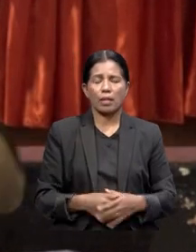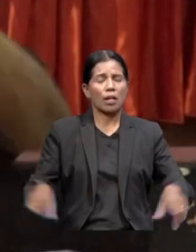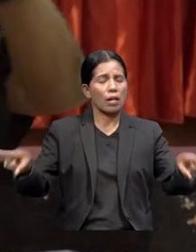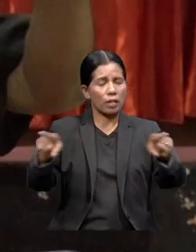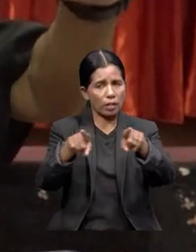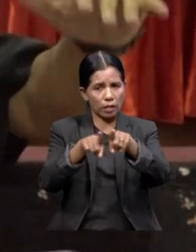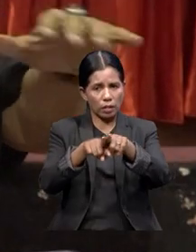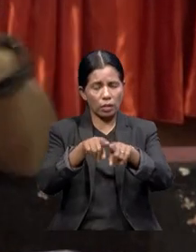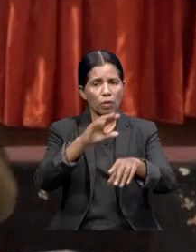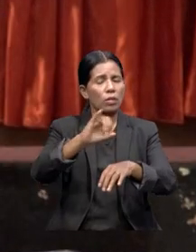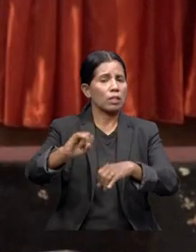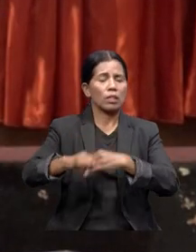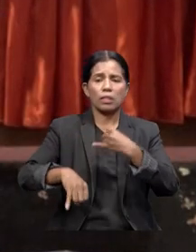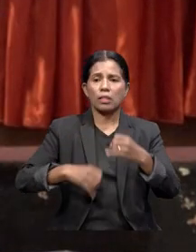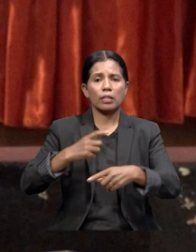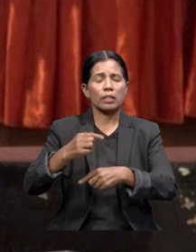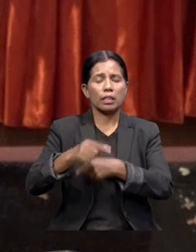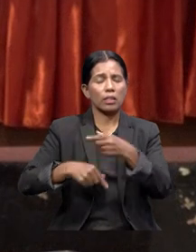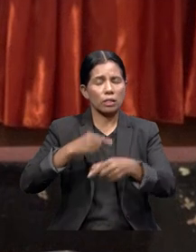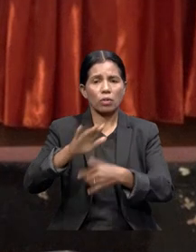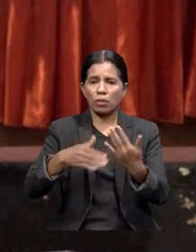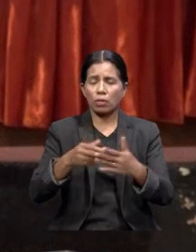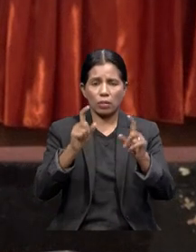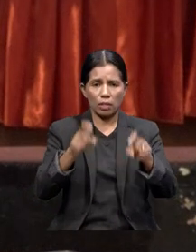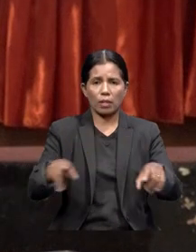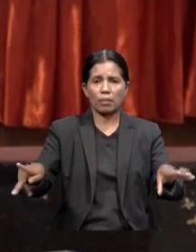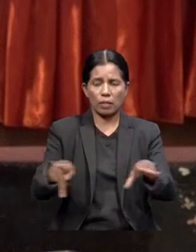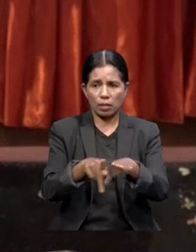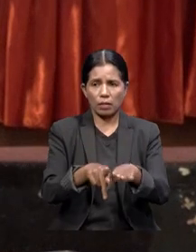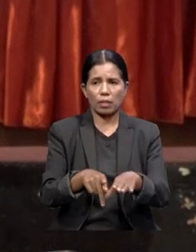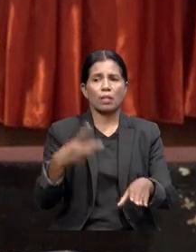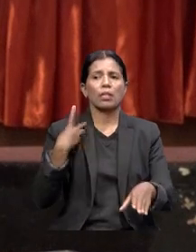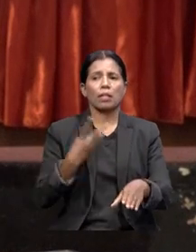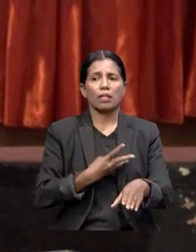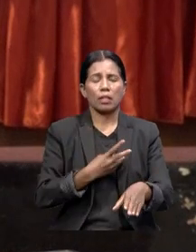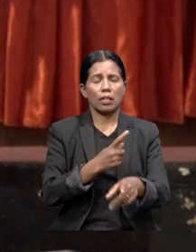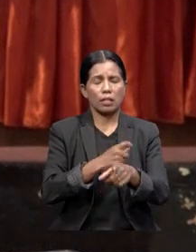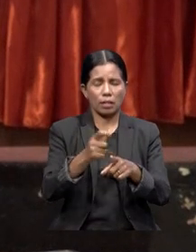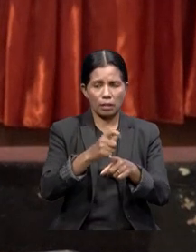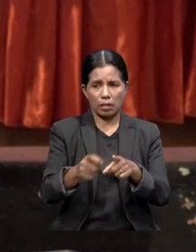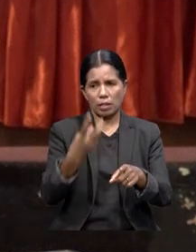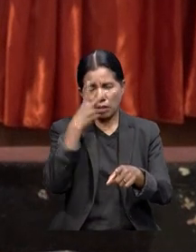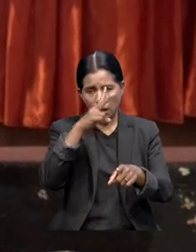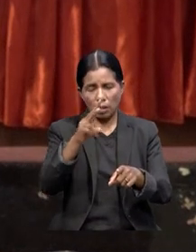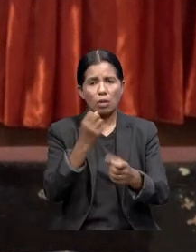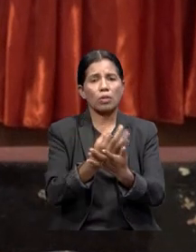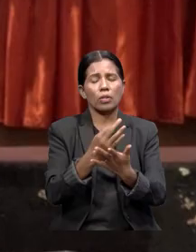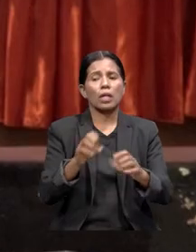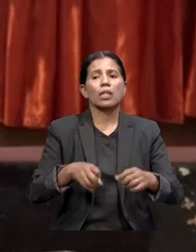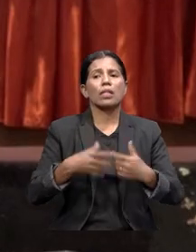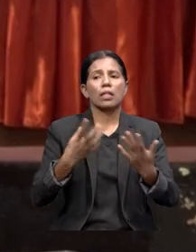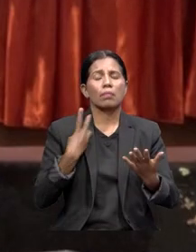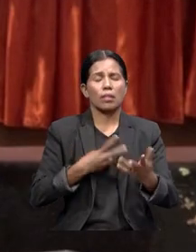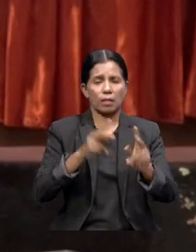intergeracional significa geração a todo tem que participa e entendimento né para are orça hira mo que ita precisa